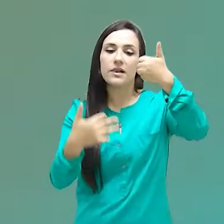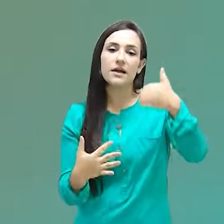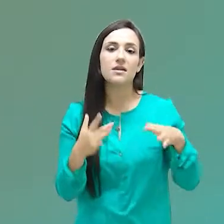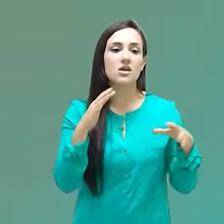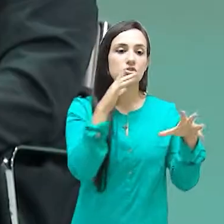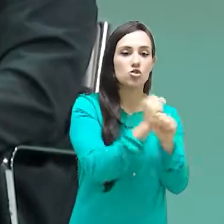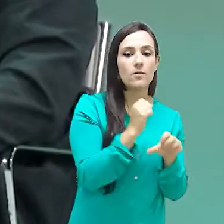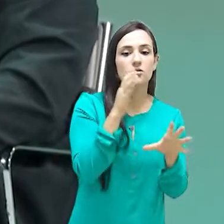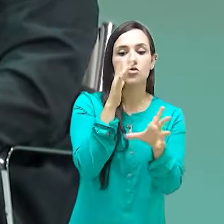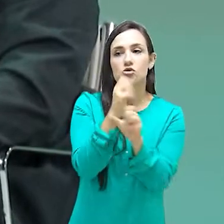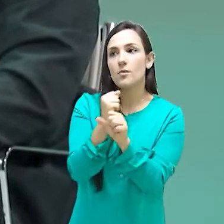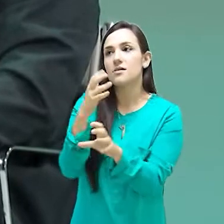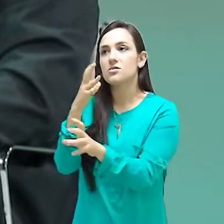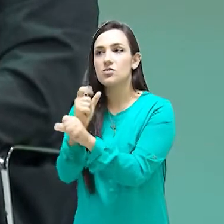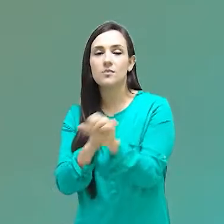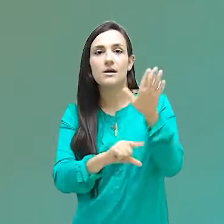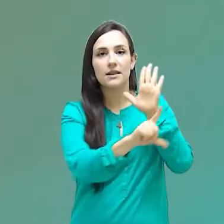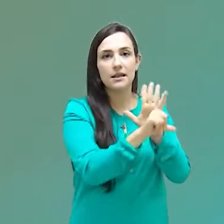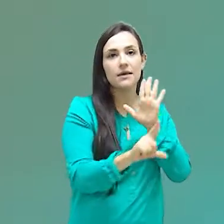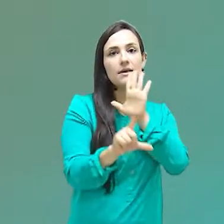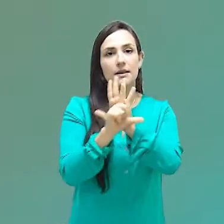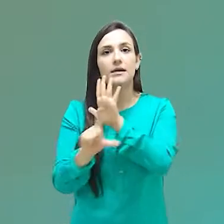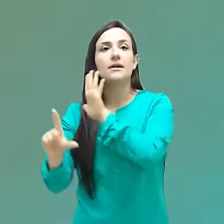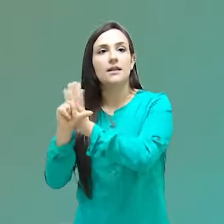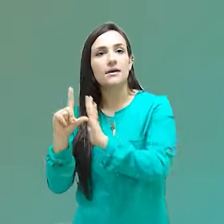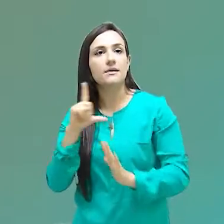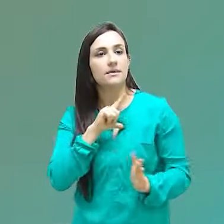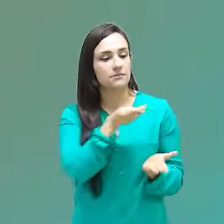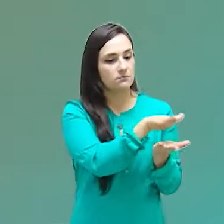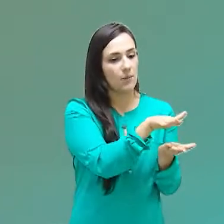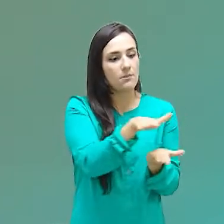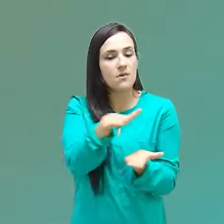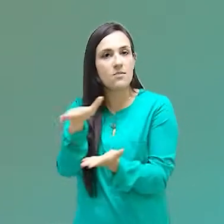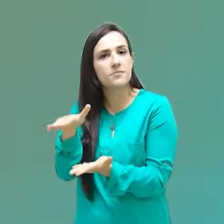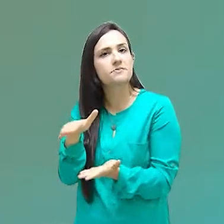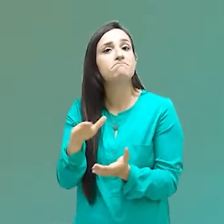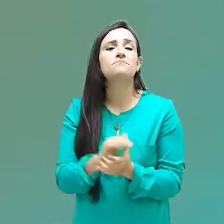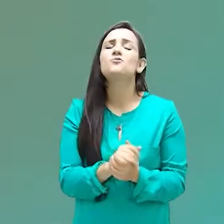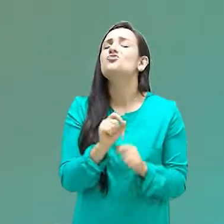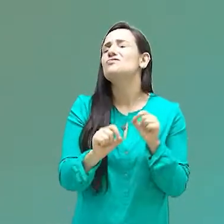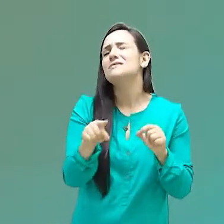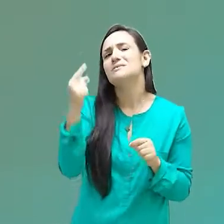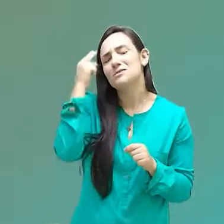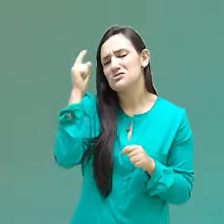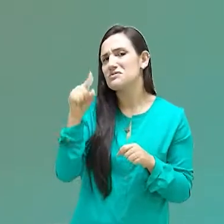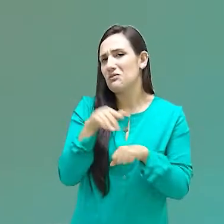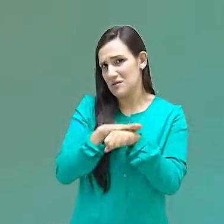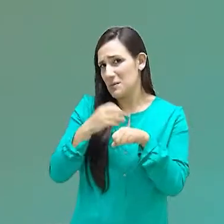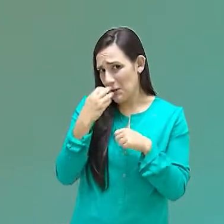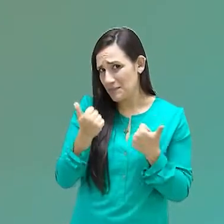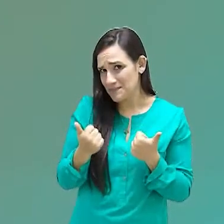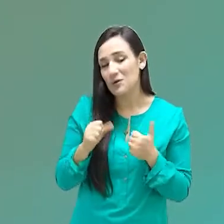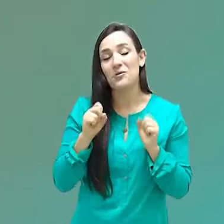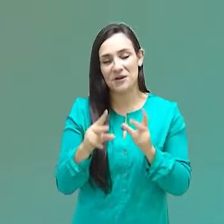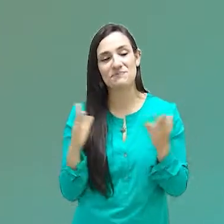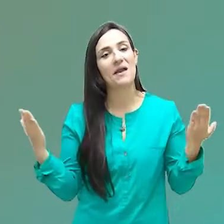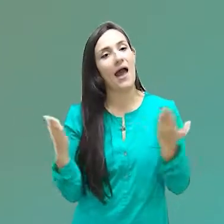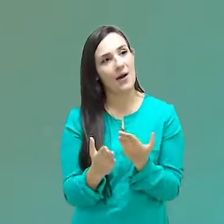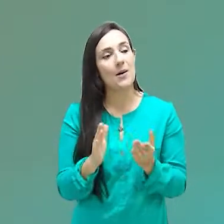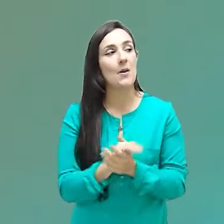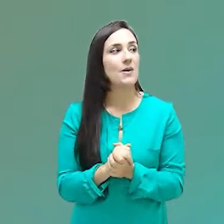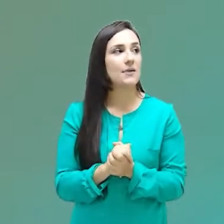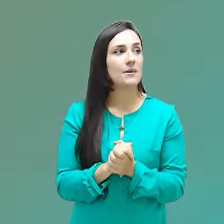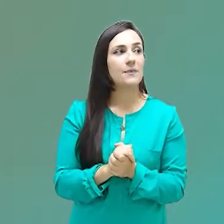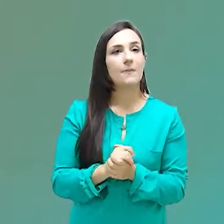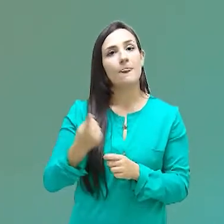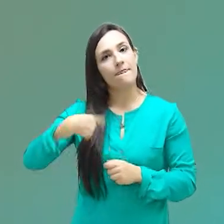conversa hoje, Tiago? Tá excelente, Paulo. E a gente volta agora, né? A gente está falando com o Tiago, a gente volta para finalizar o programa e matar a saudade